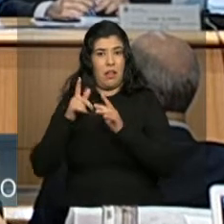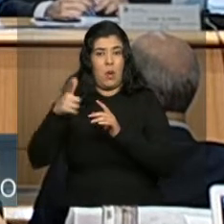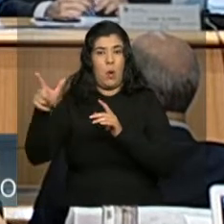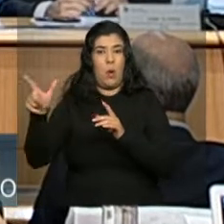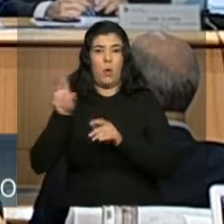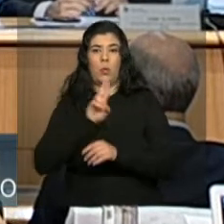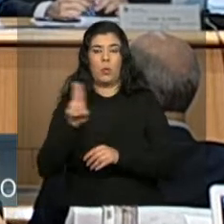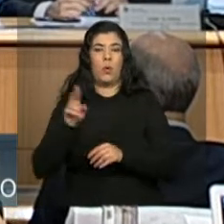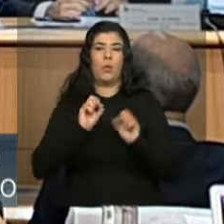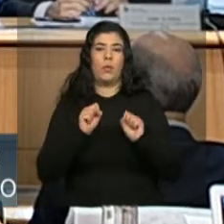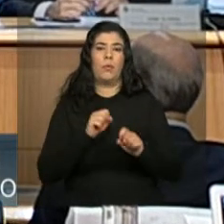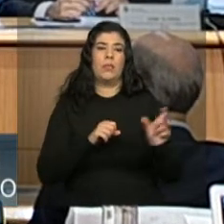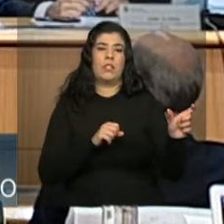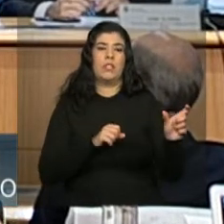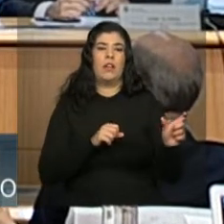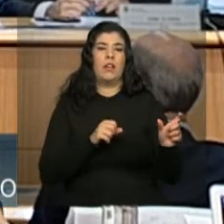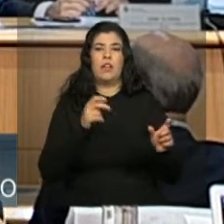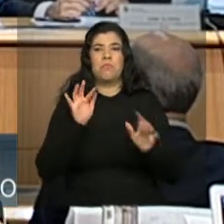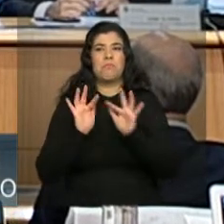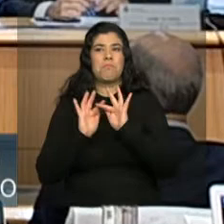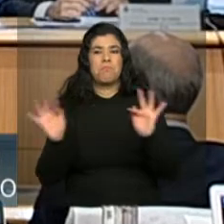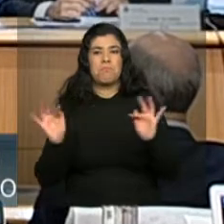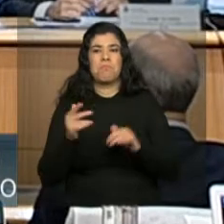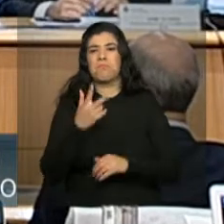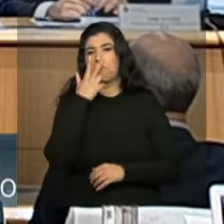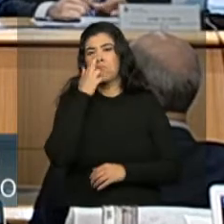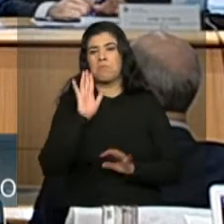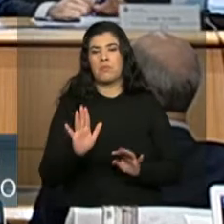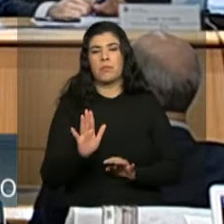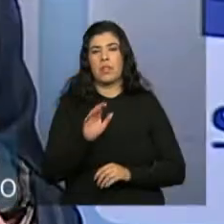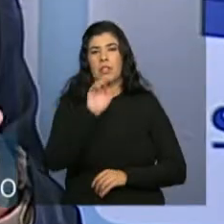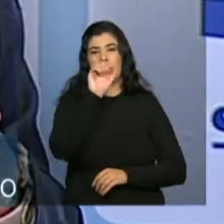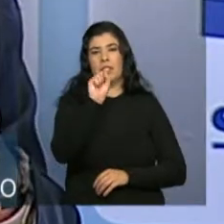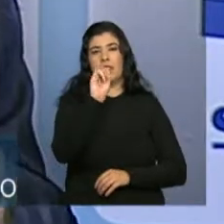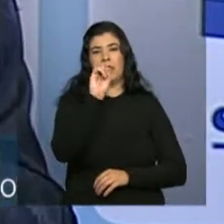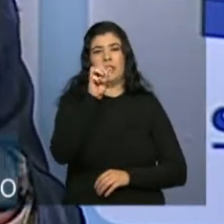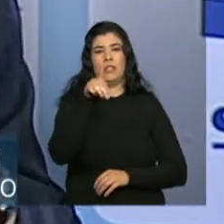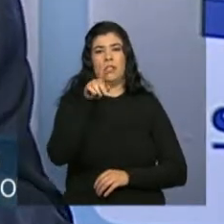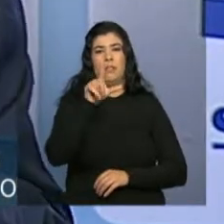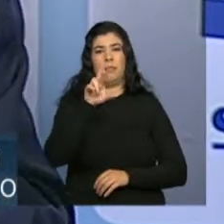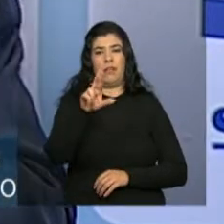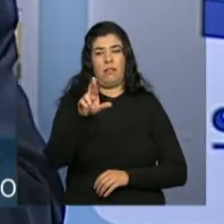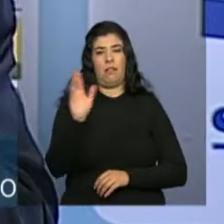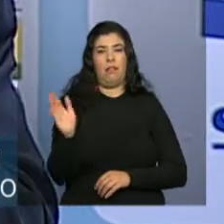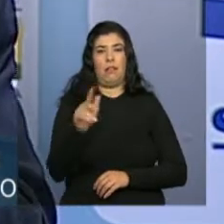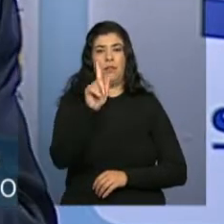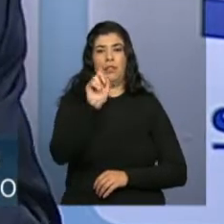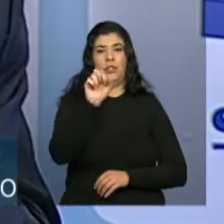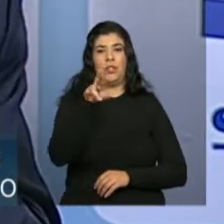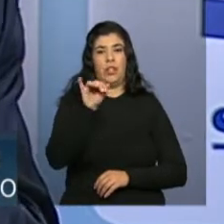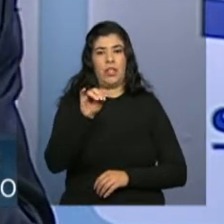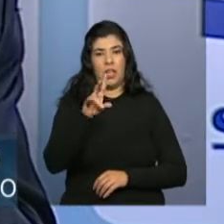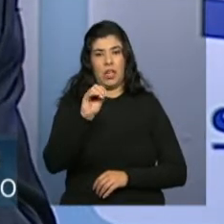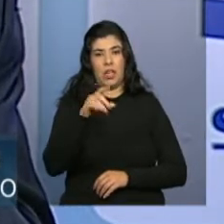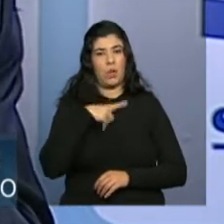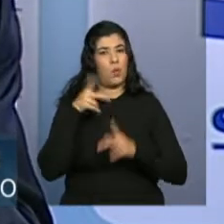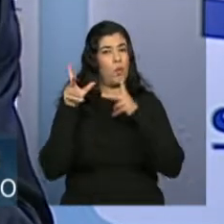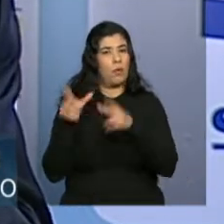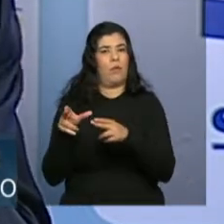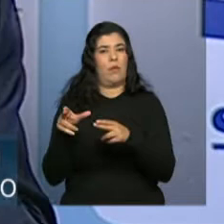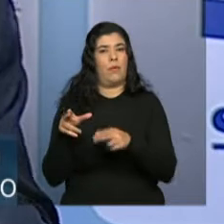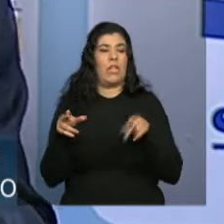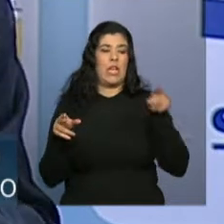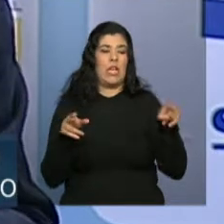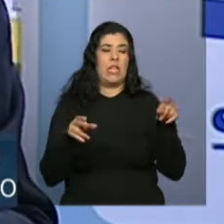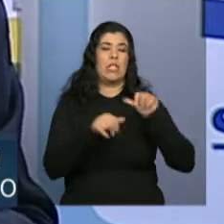medicamento pode ser genérico similar ele produz ele é igual tudo igual mas ele muda o nome muda a caixa